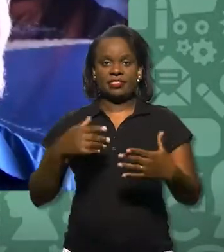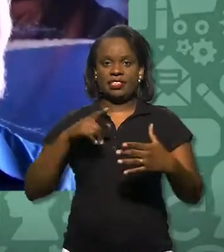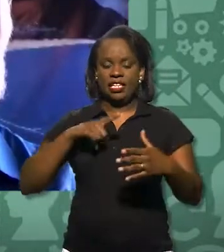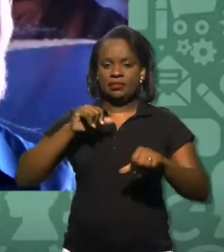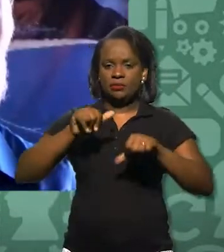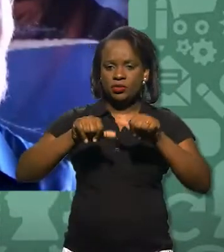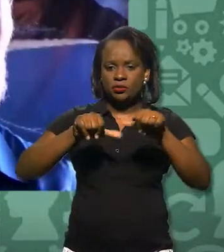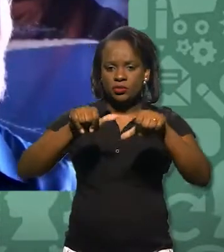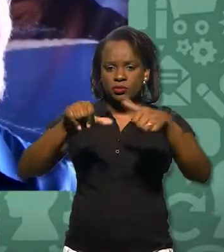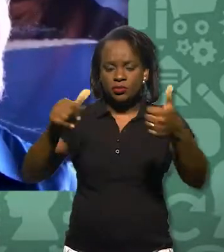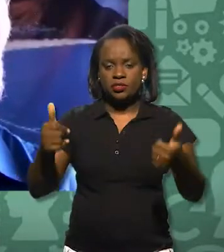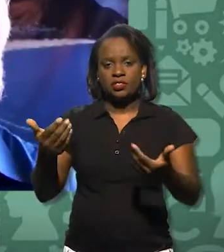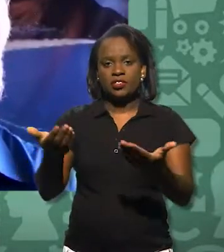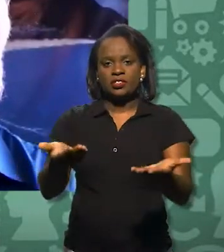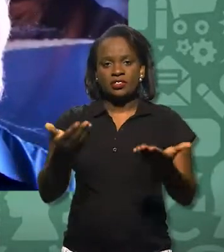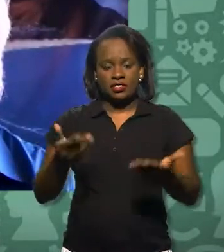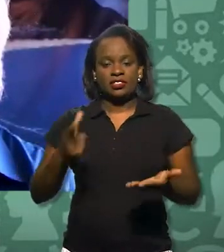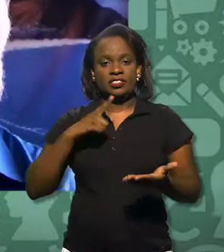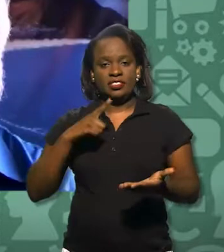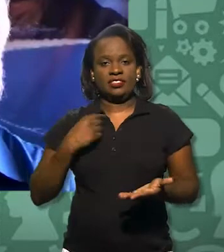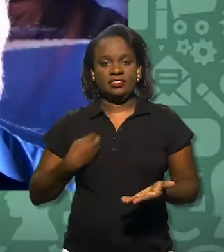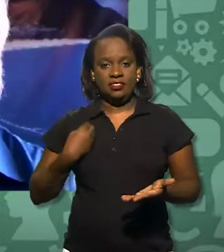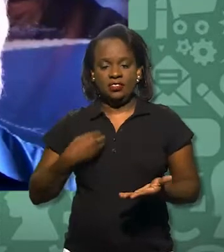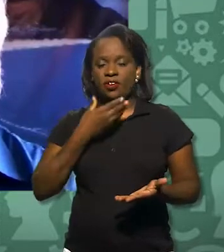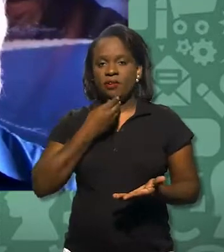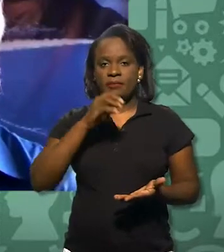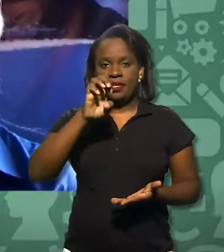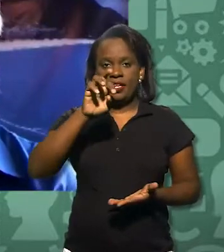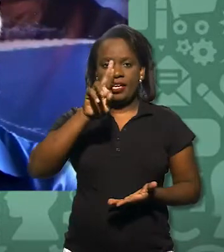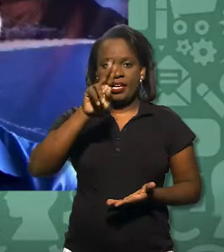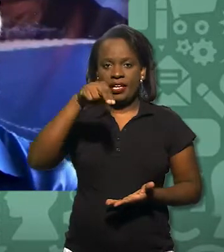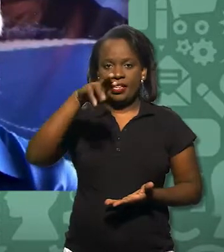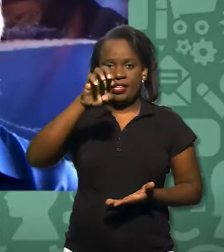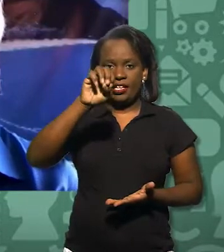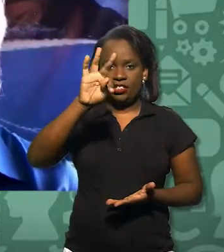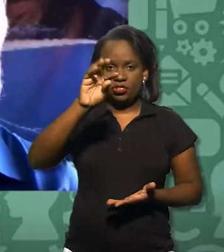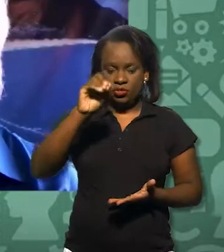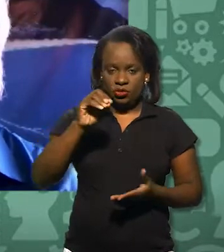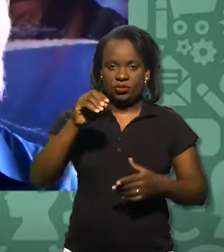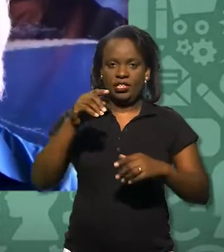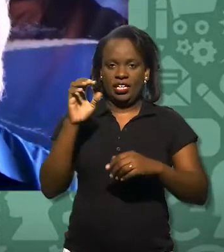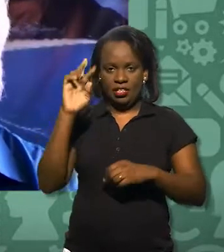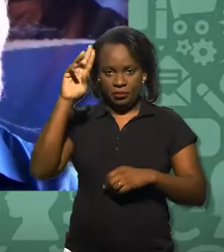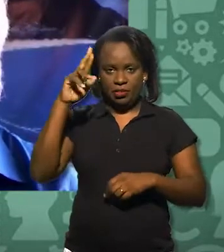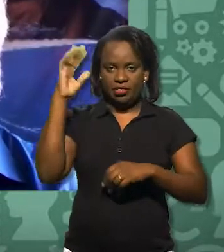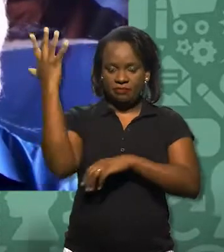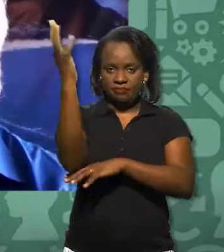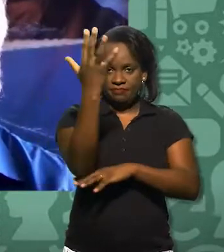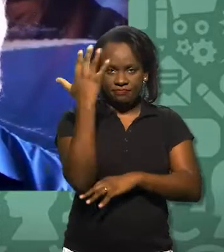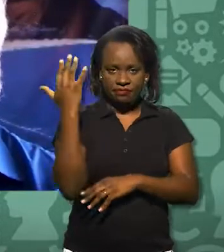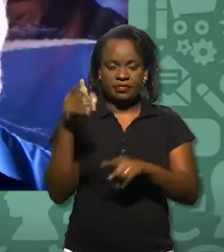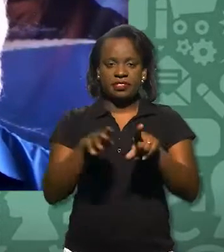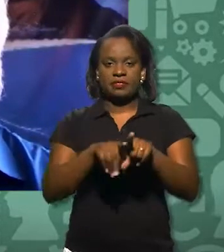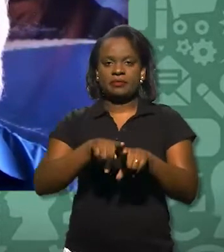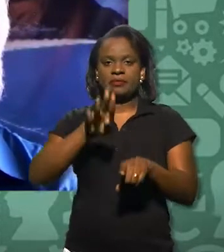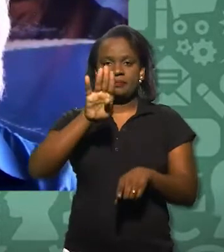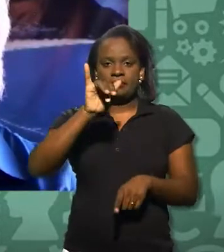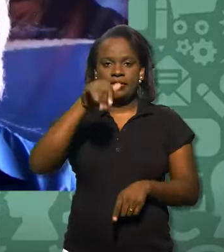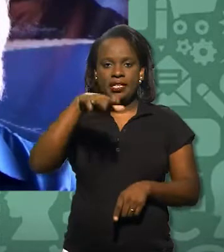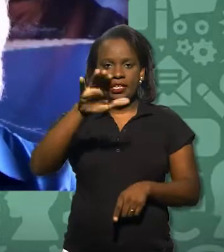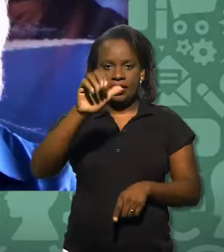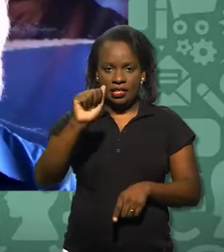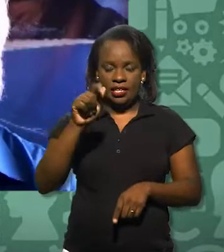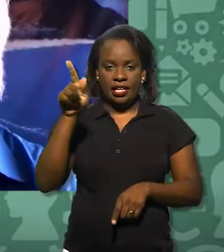sobre essas transformações, eu conto com a presença do Ernesto Galiotto, ambientalista, a Bianca Quintais,